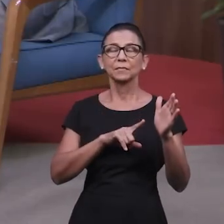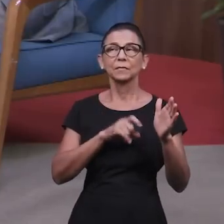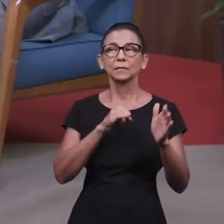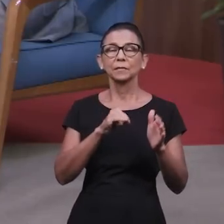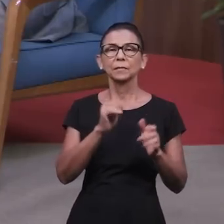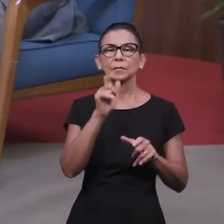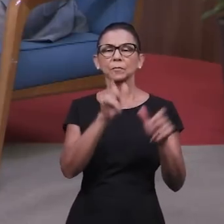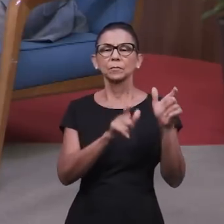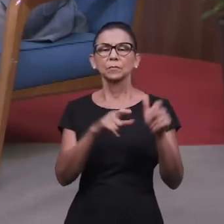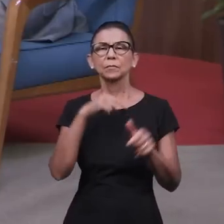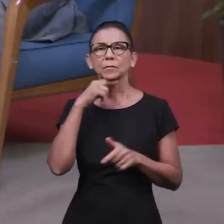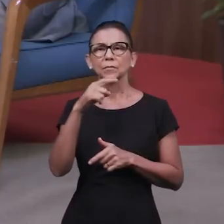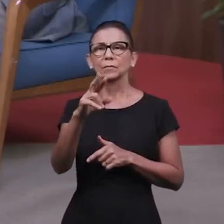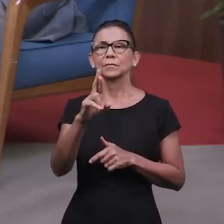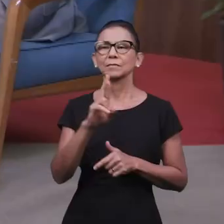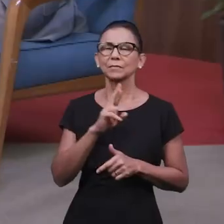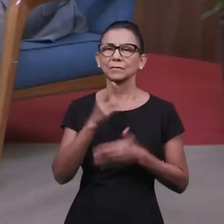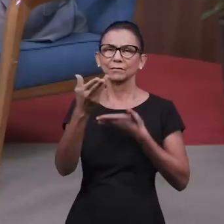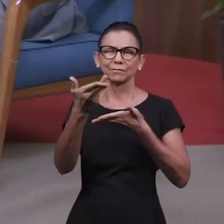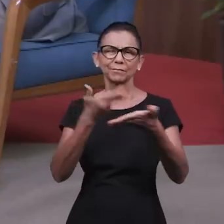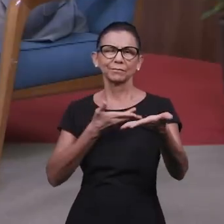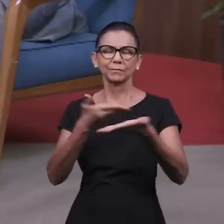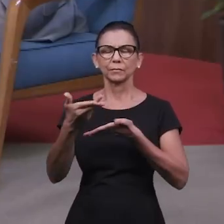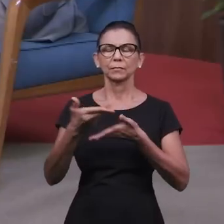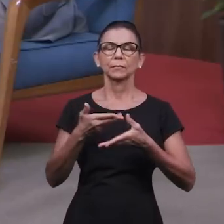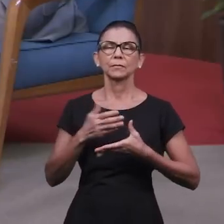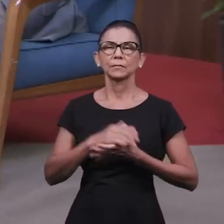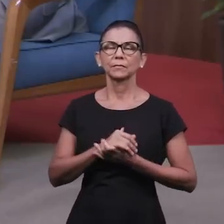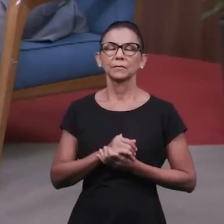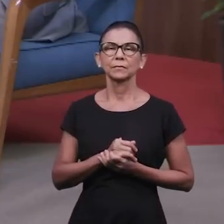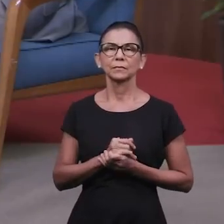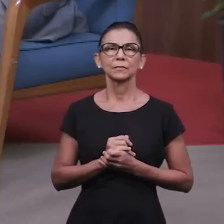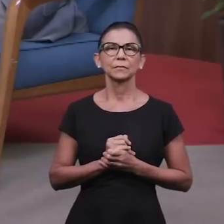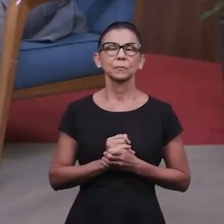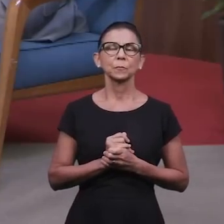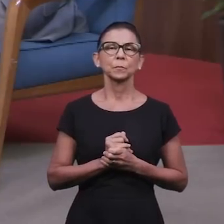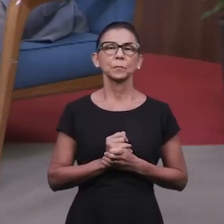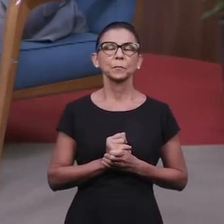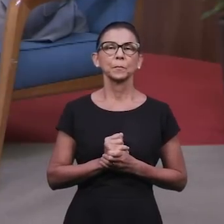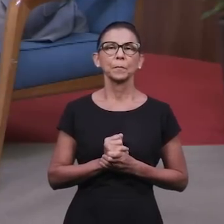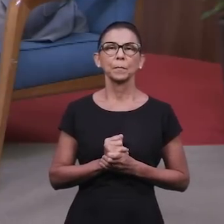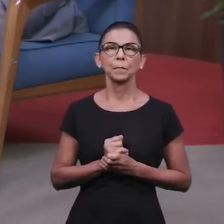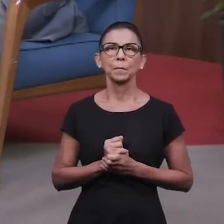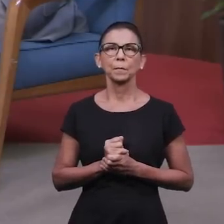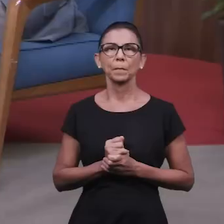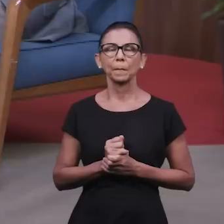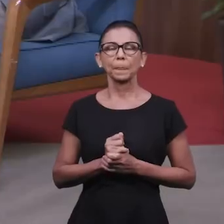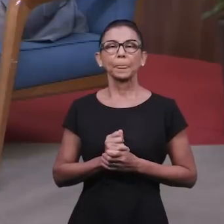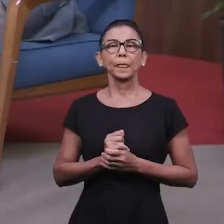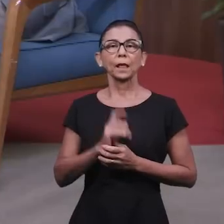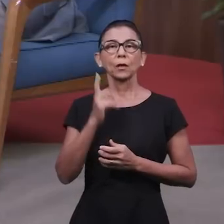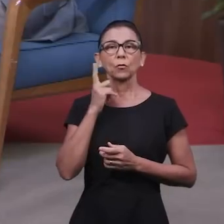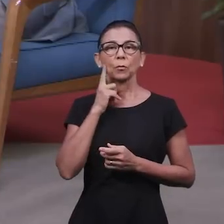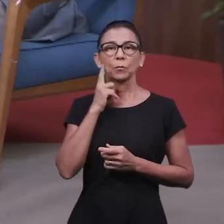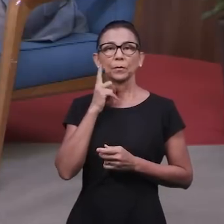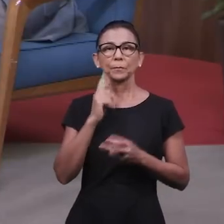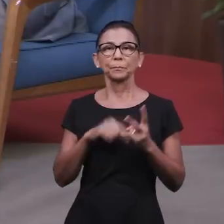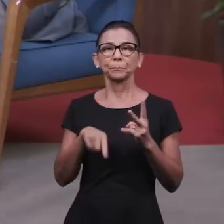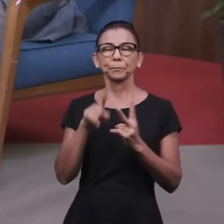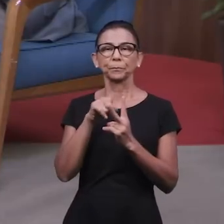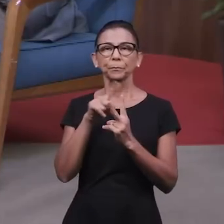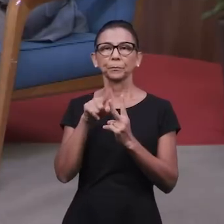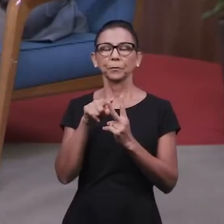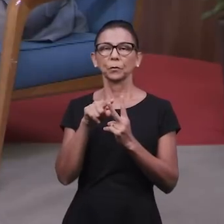outras pessoas, isso é muito bom. É muito bom. E a gente então escolhe sempre duas participações e traz aqui